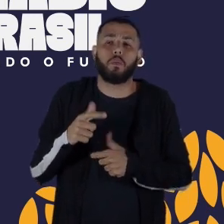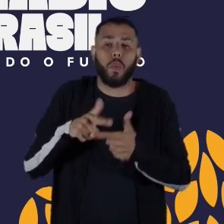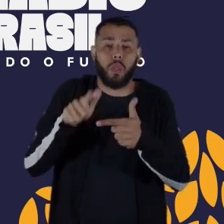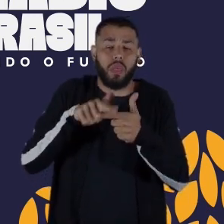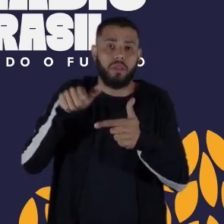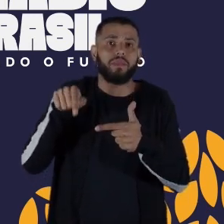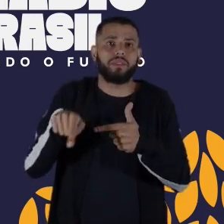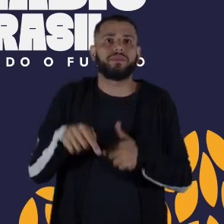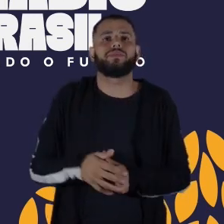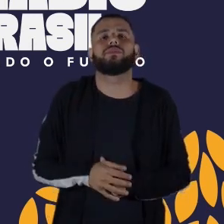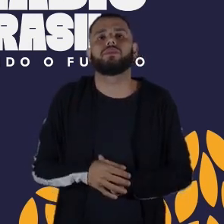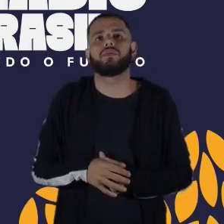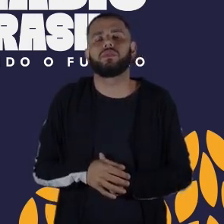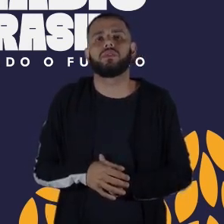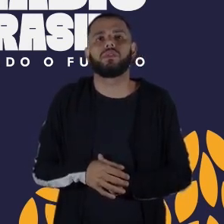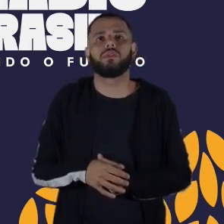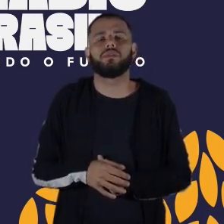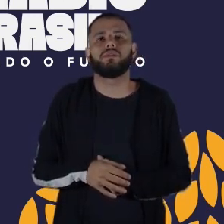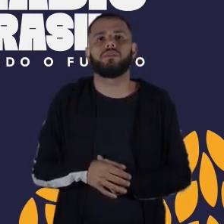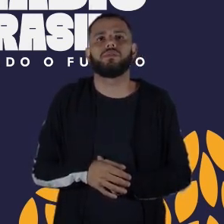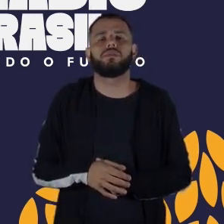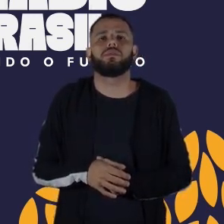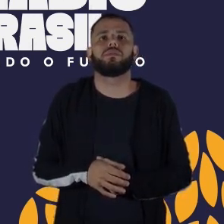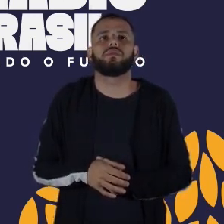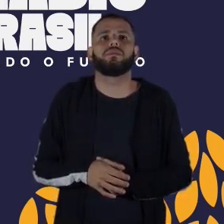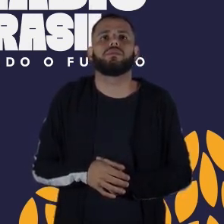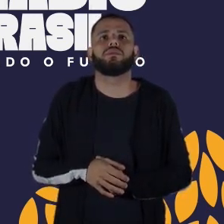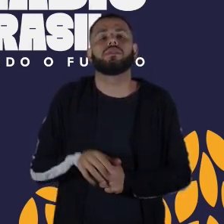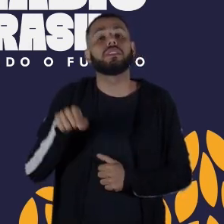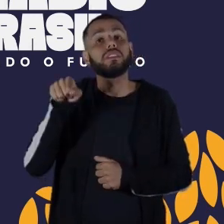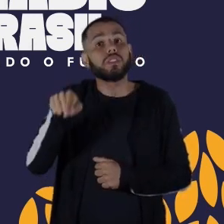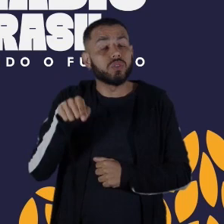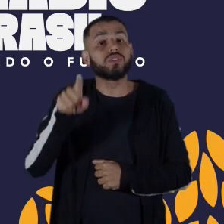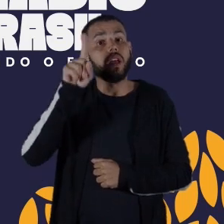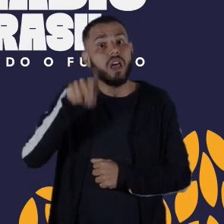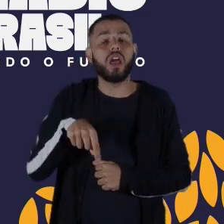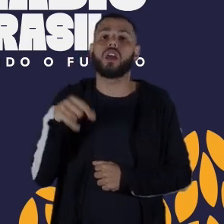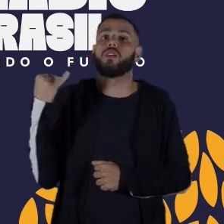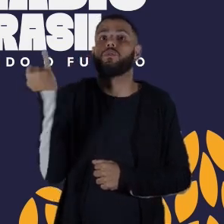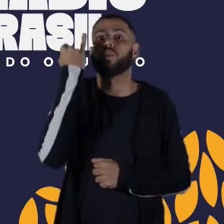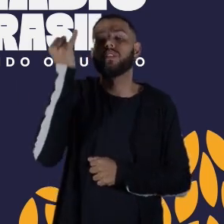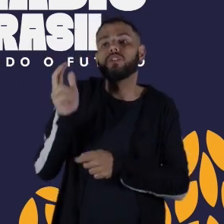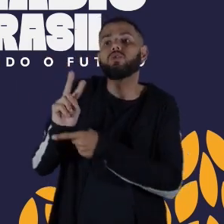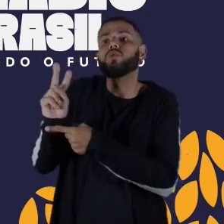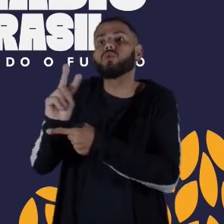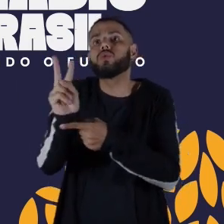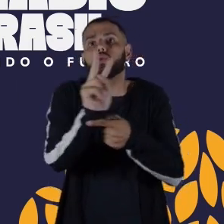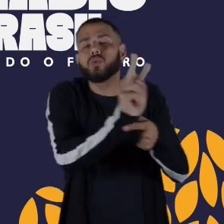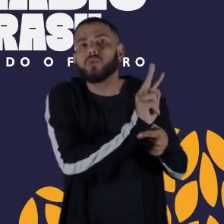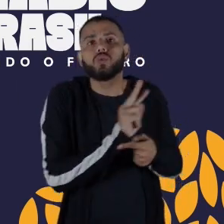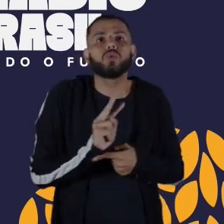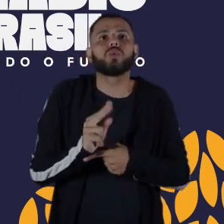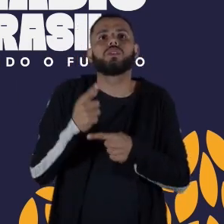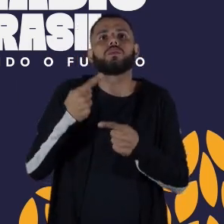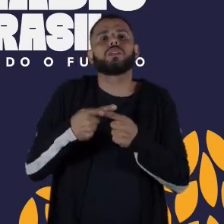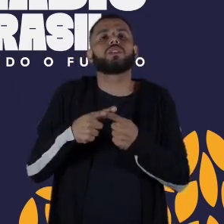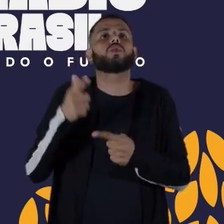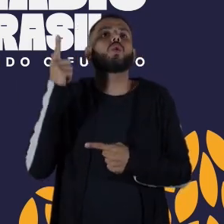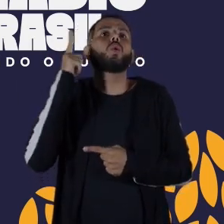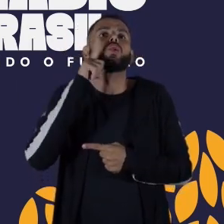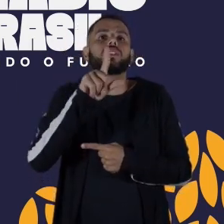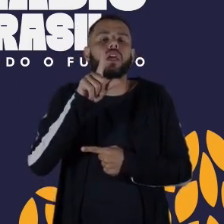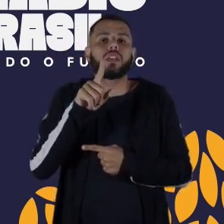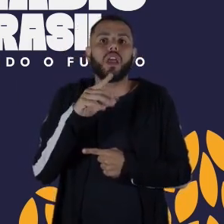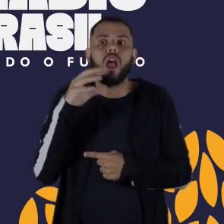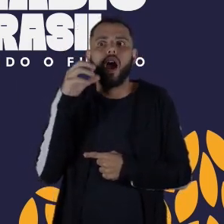Esses pacientes, é tão importante o monitoramento, porque você consegue interromper muito rápido